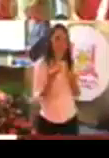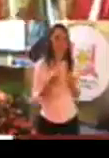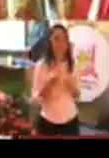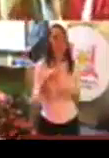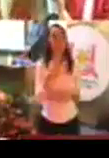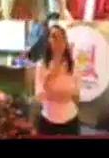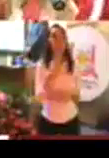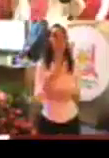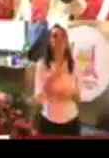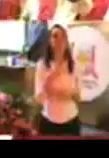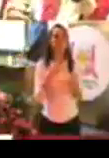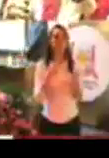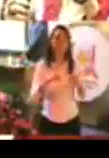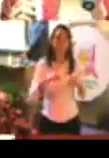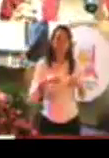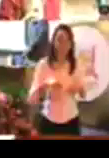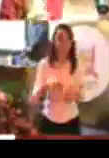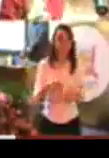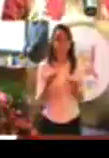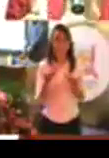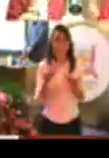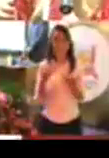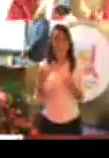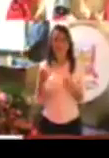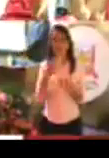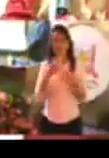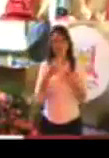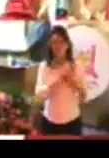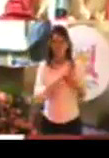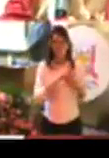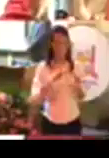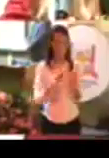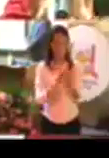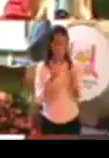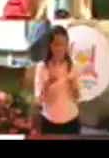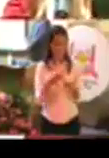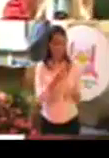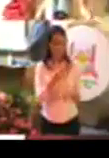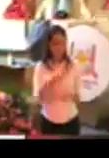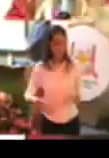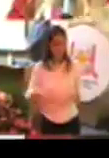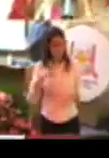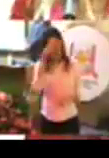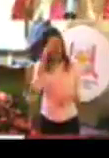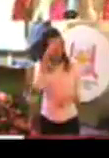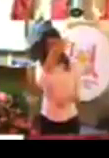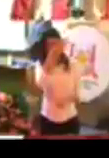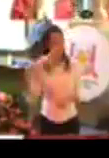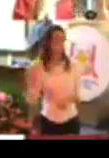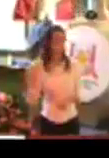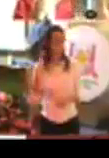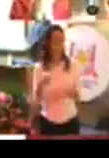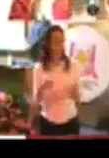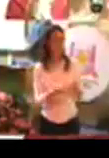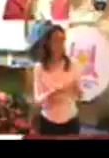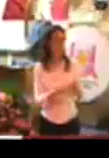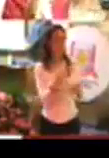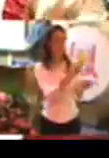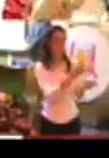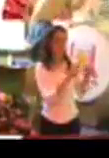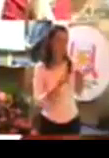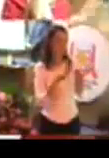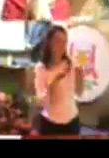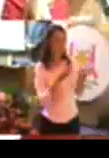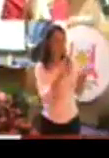coceirinha. Né? Eu quero, em nome, então, da Câmara Municipal de Criciúma, dos vereadores, depois da sua proposta,